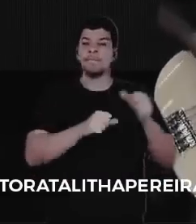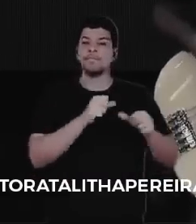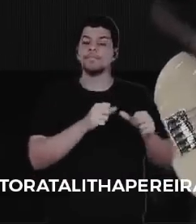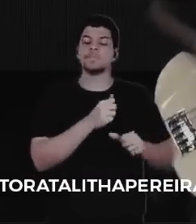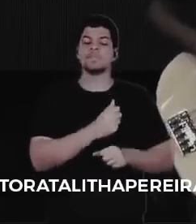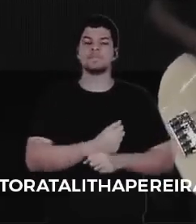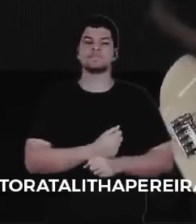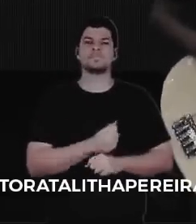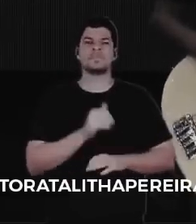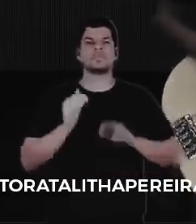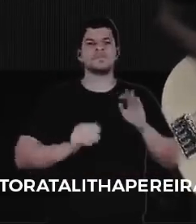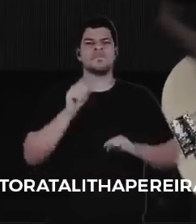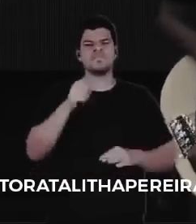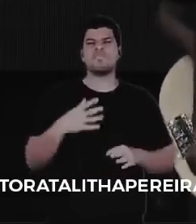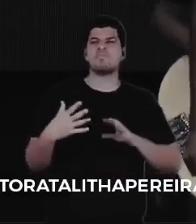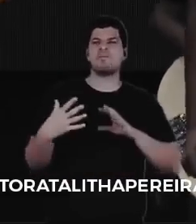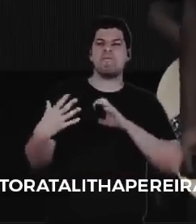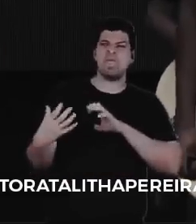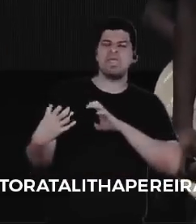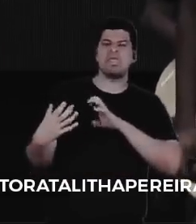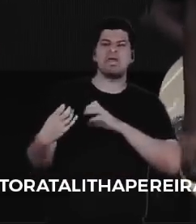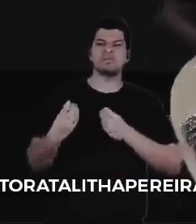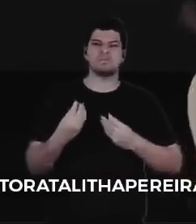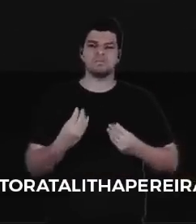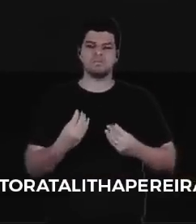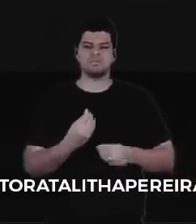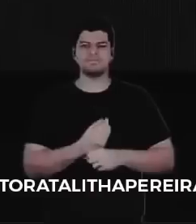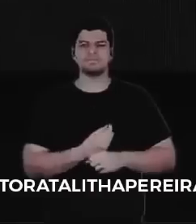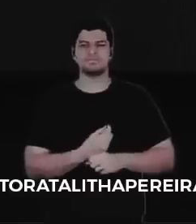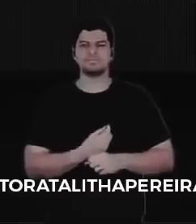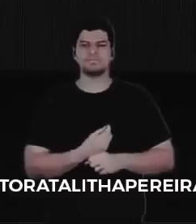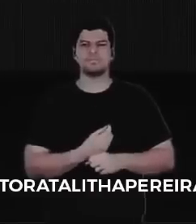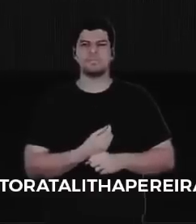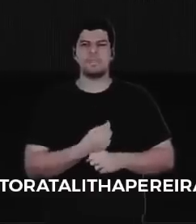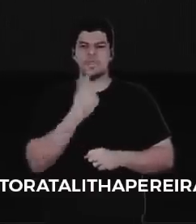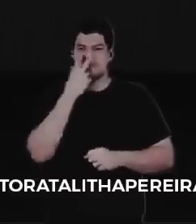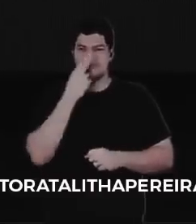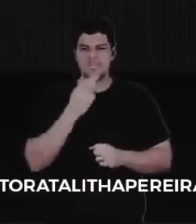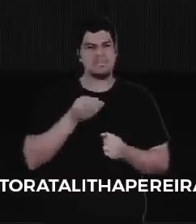Talvez você reclama muito, é indisciplinado.